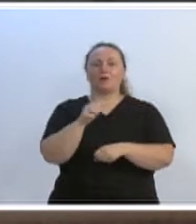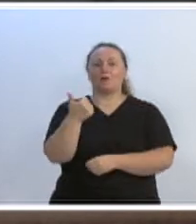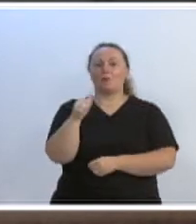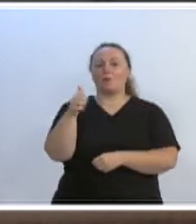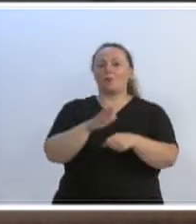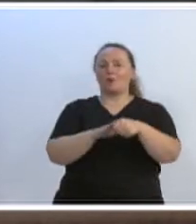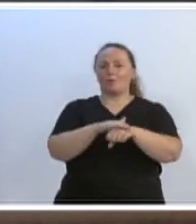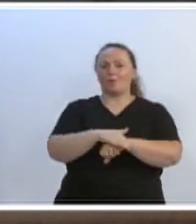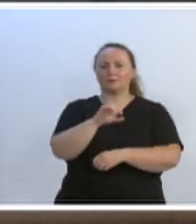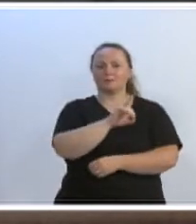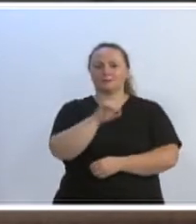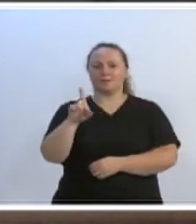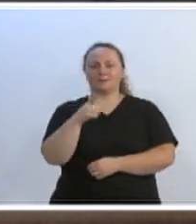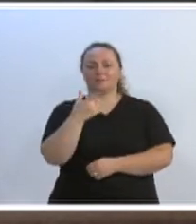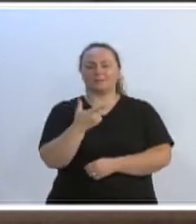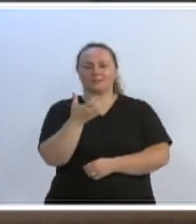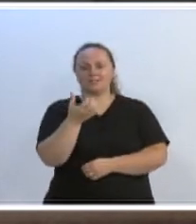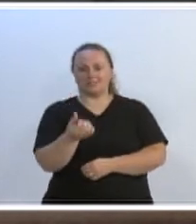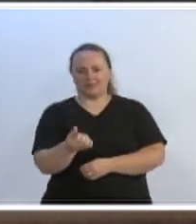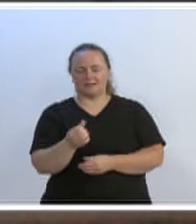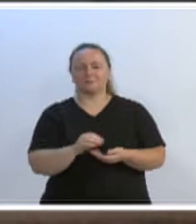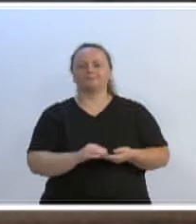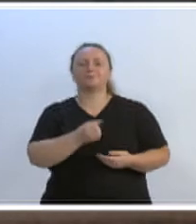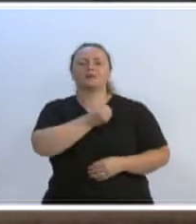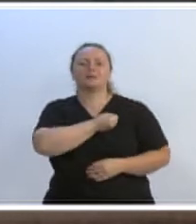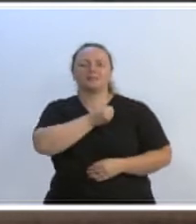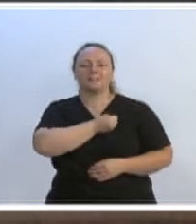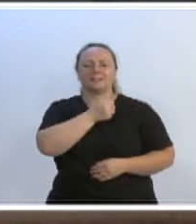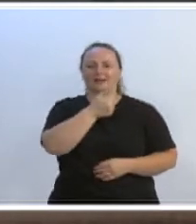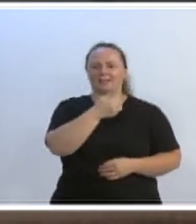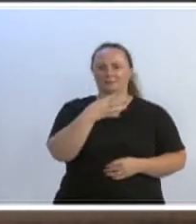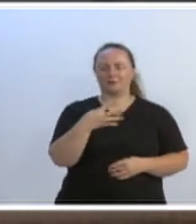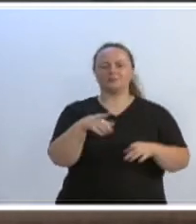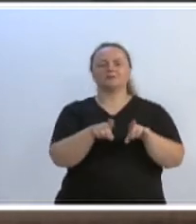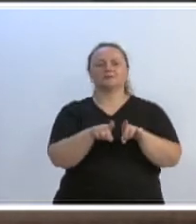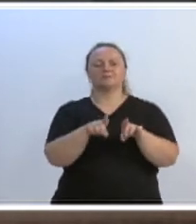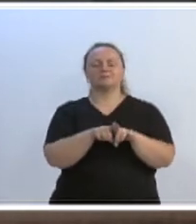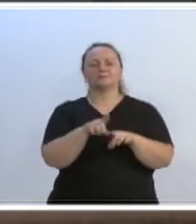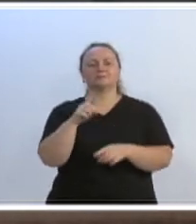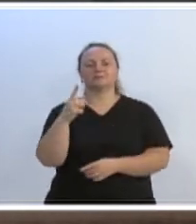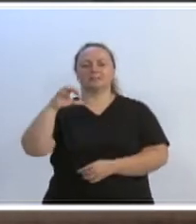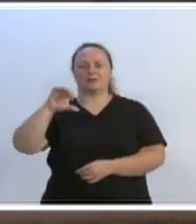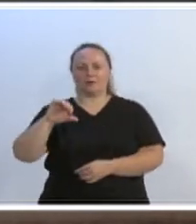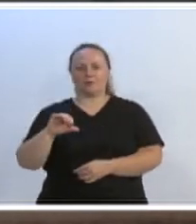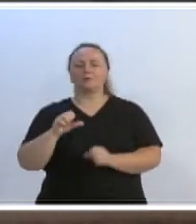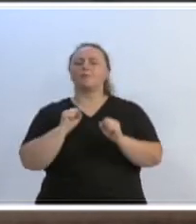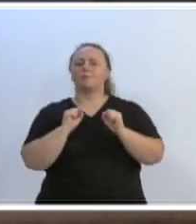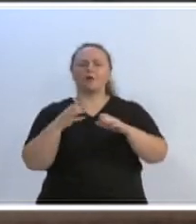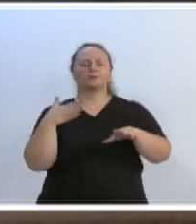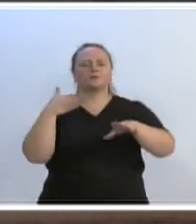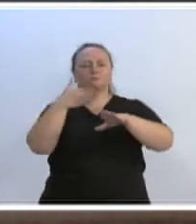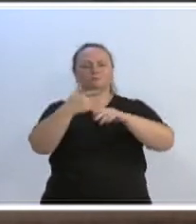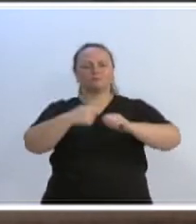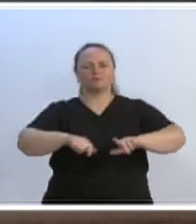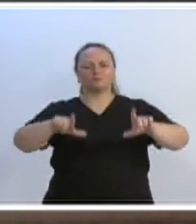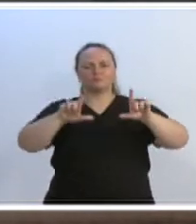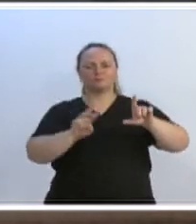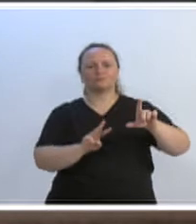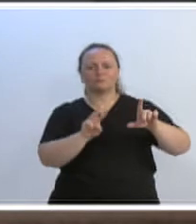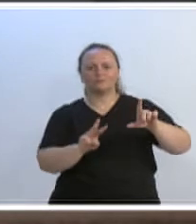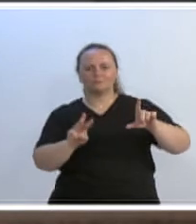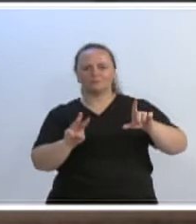o seu compartilhamento, até aí o acesso à informação própria daqui, local, regional, essa não era de fato tão próxima.